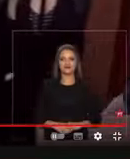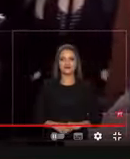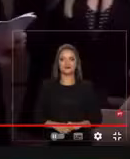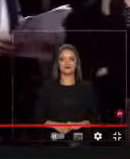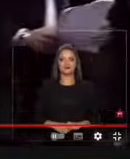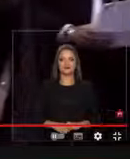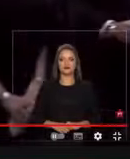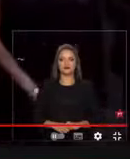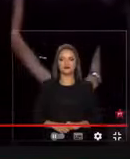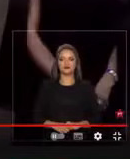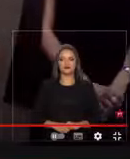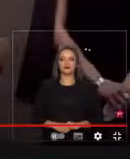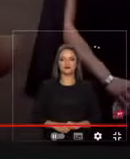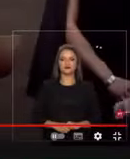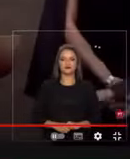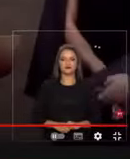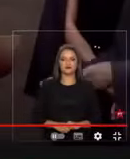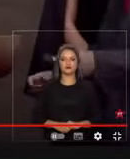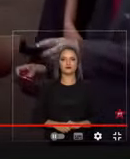Brasil.